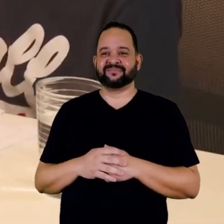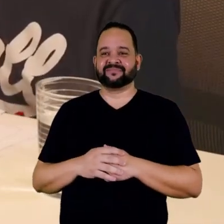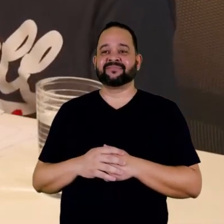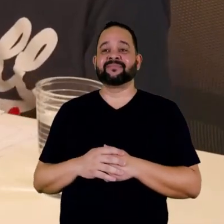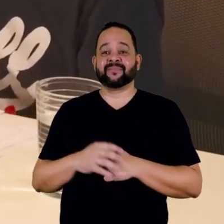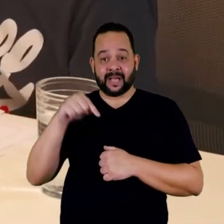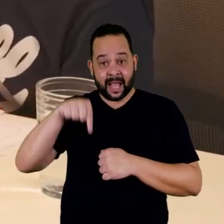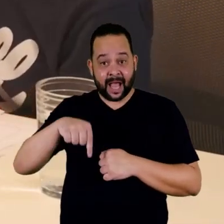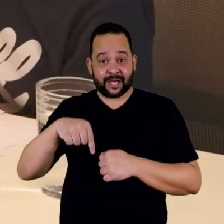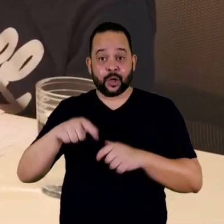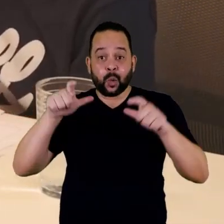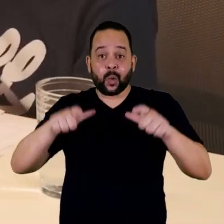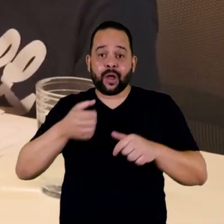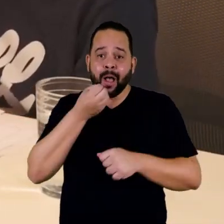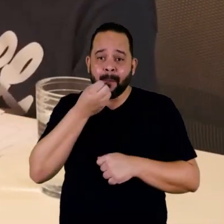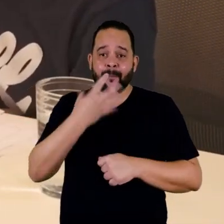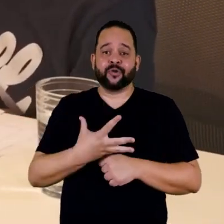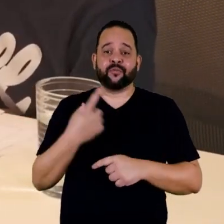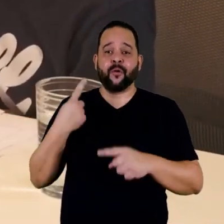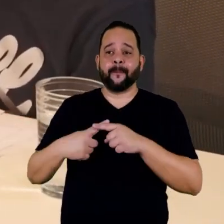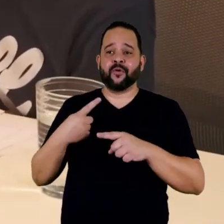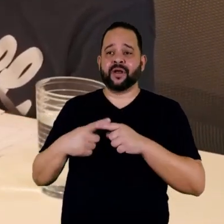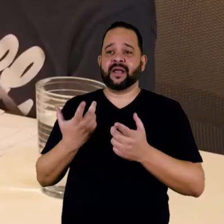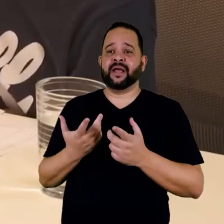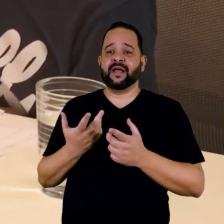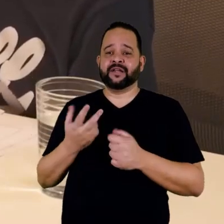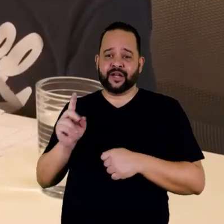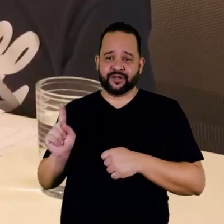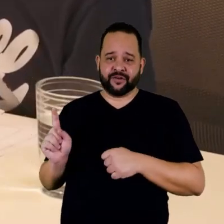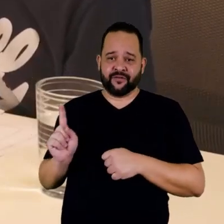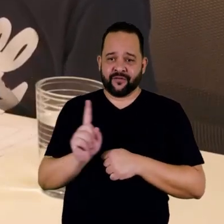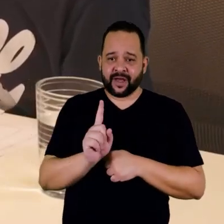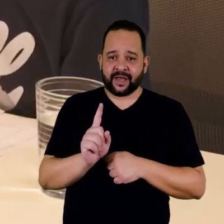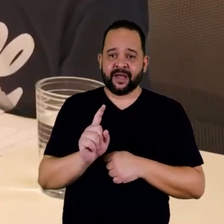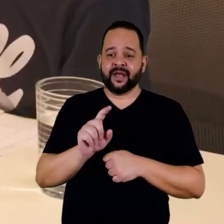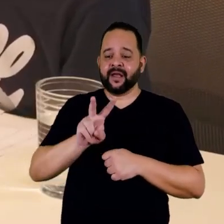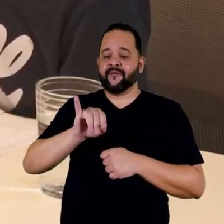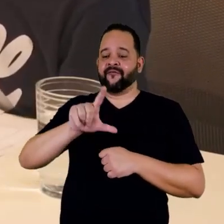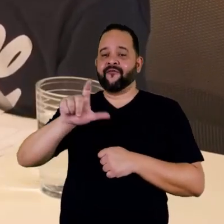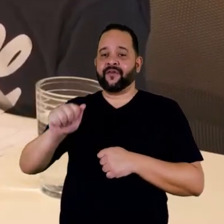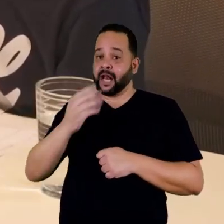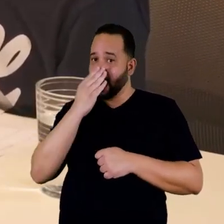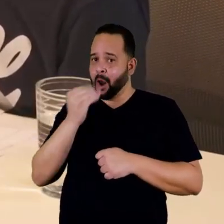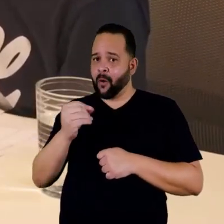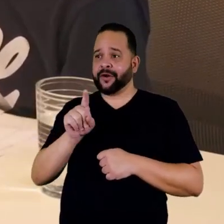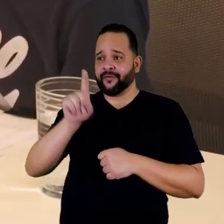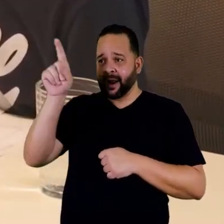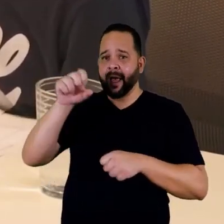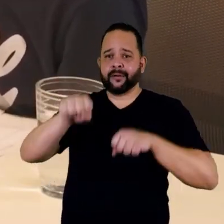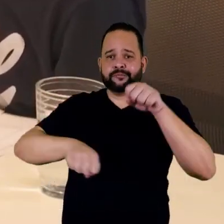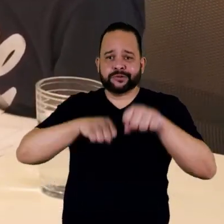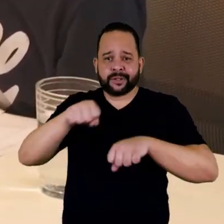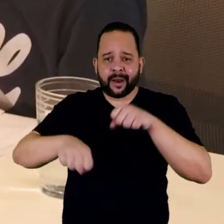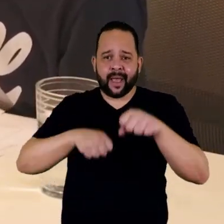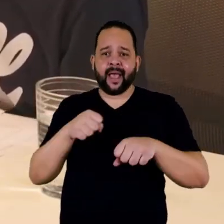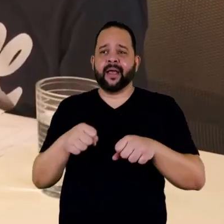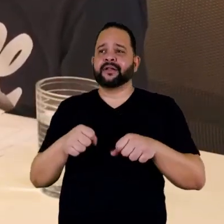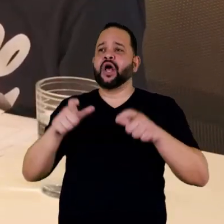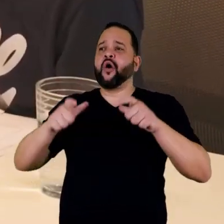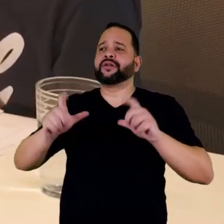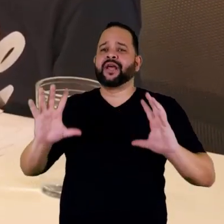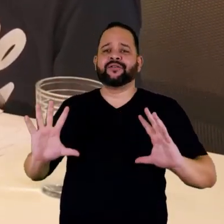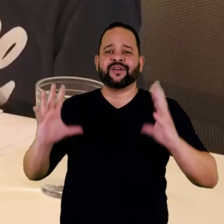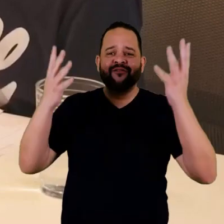é aqui é muito bom porque quando a gente sempre vem aqui no Vila Lobos a gente fica lá nas partes das bicicletas dos